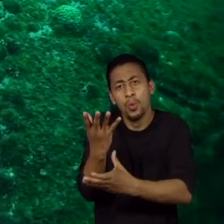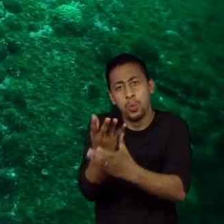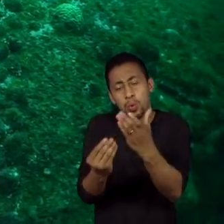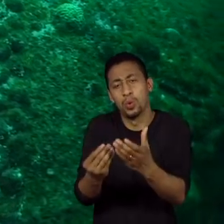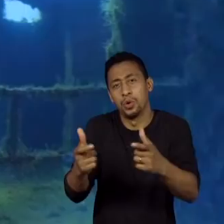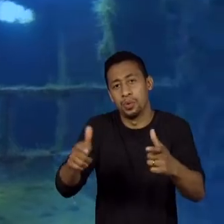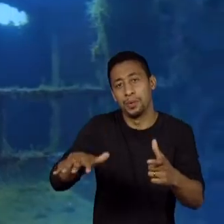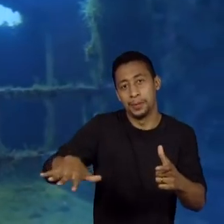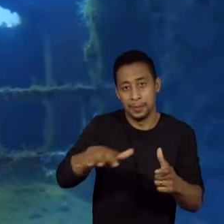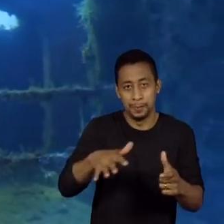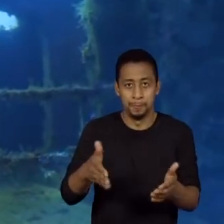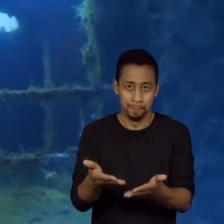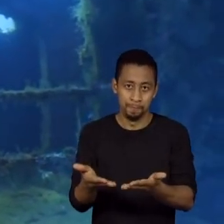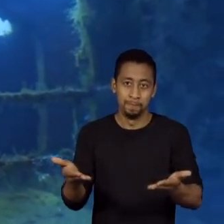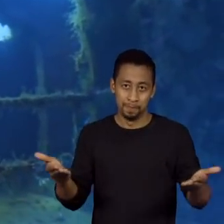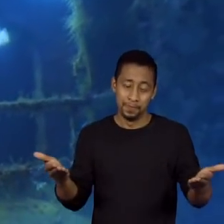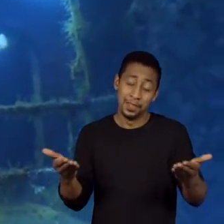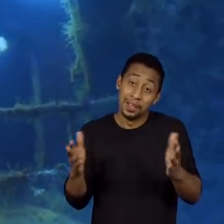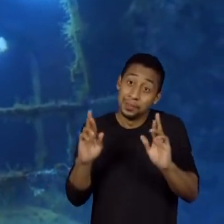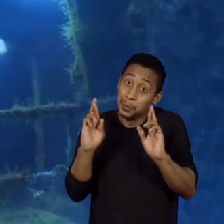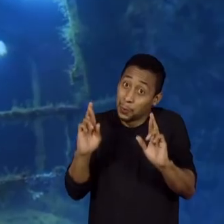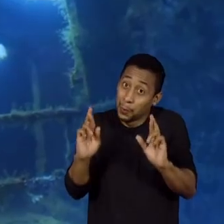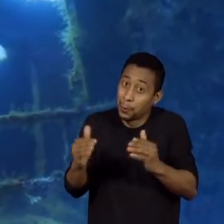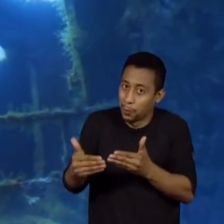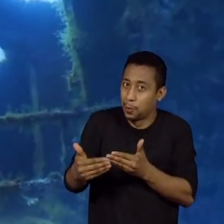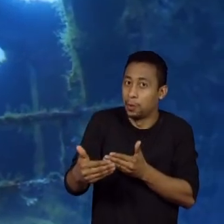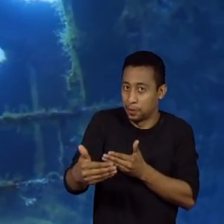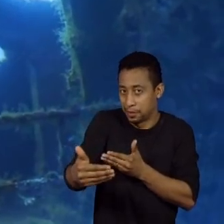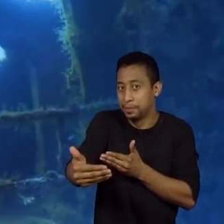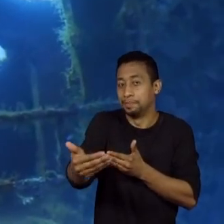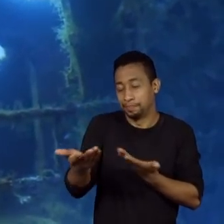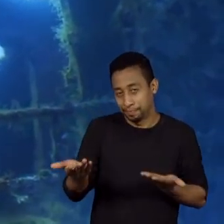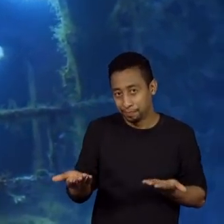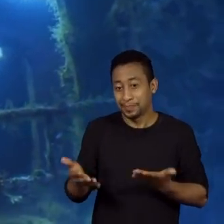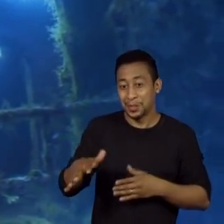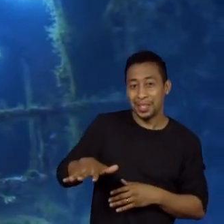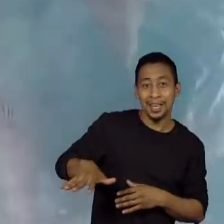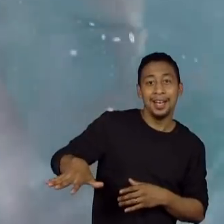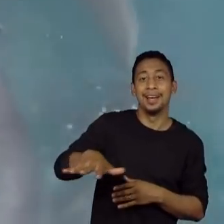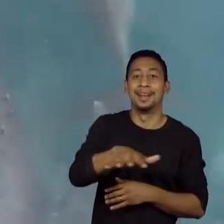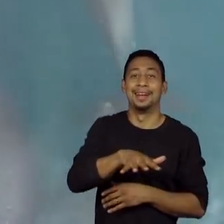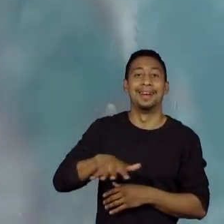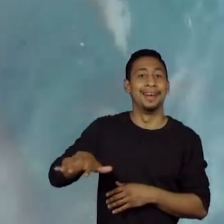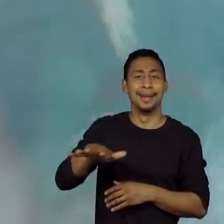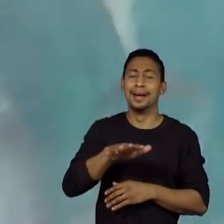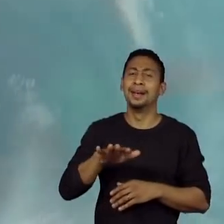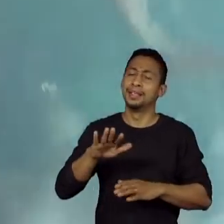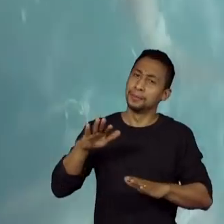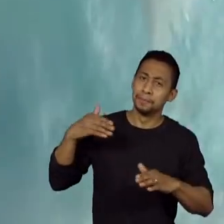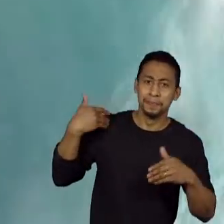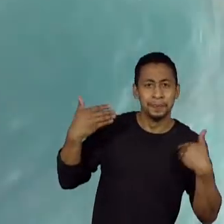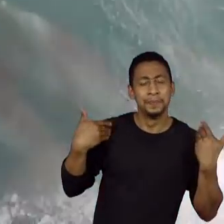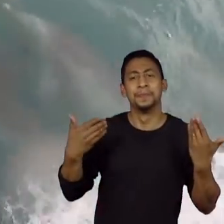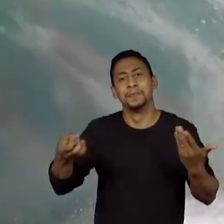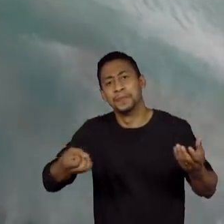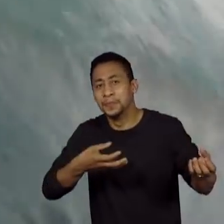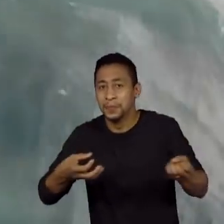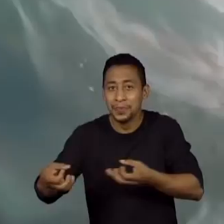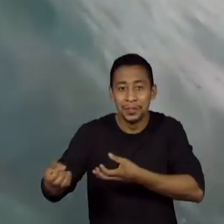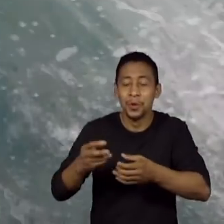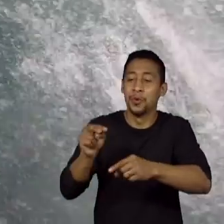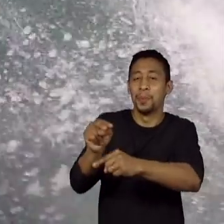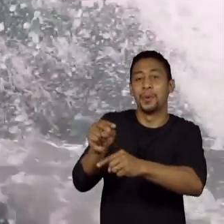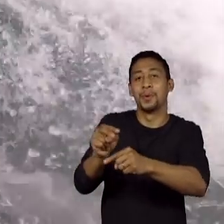essa é o que a gente espera, que ali seja um espaço de inovação na conservação